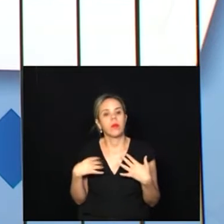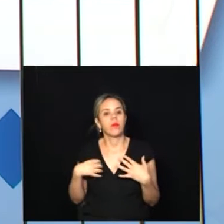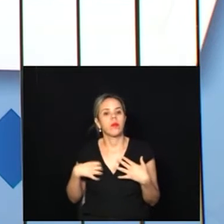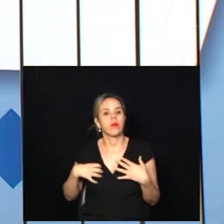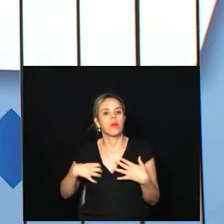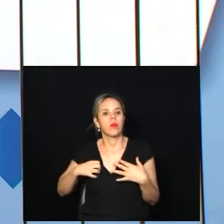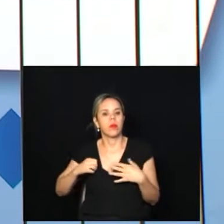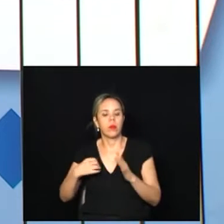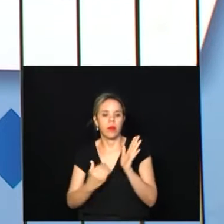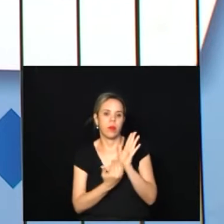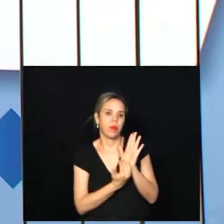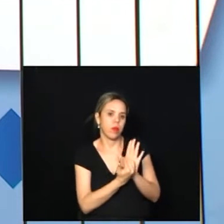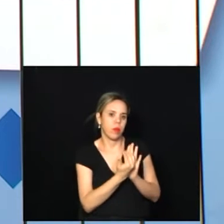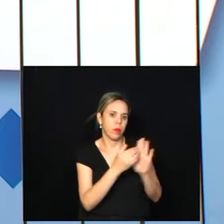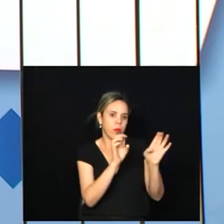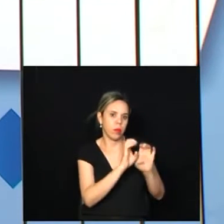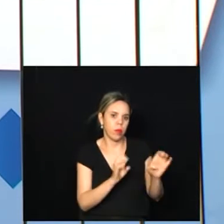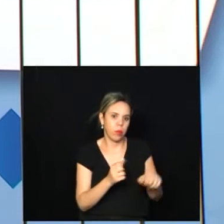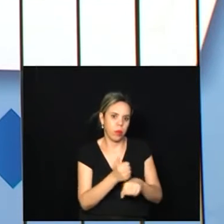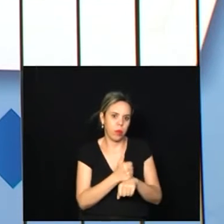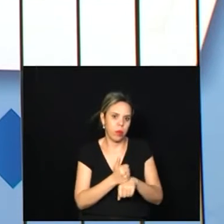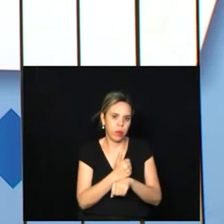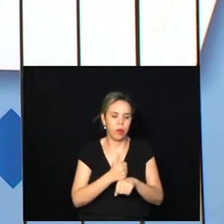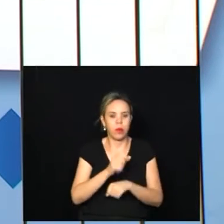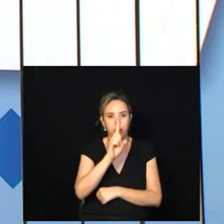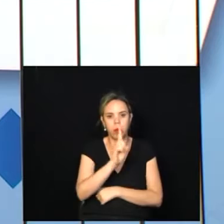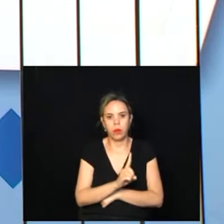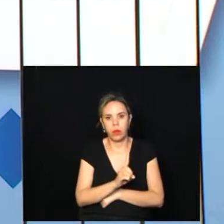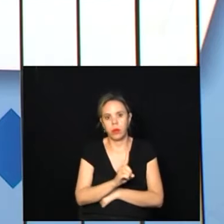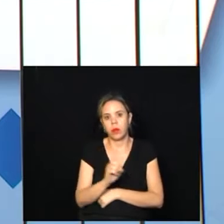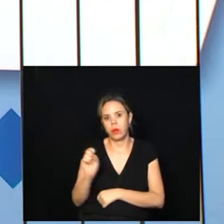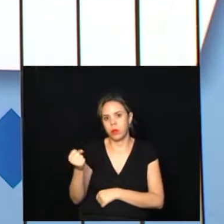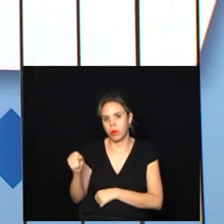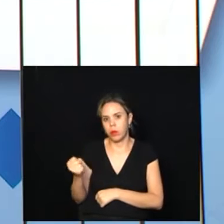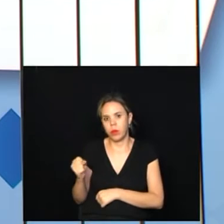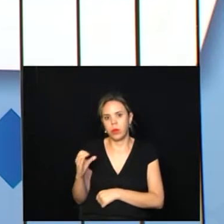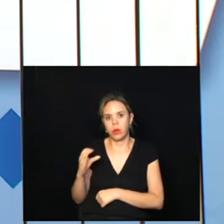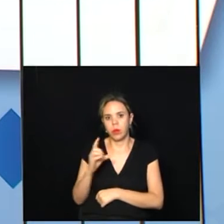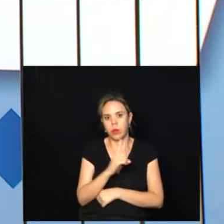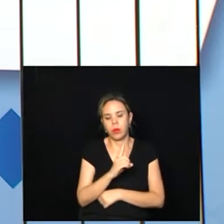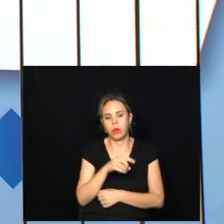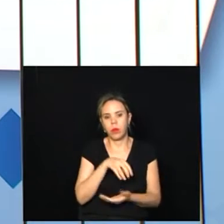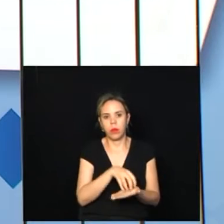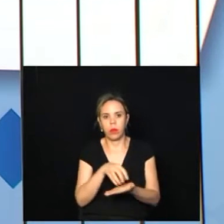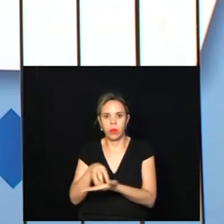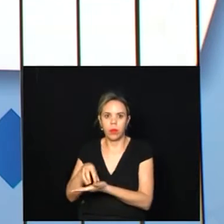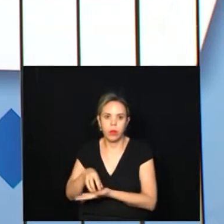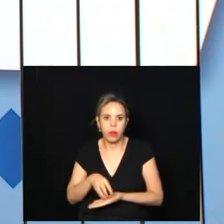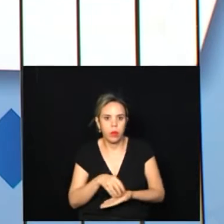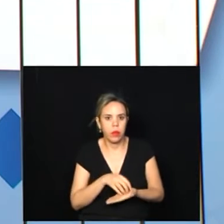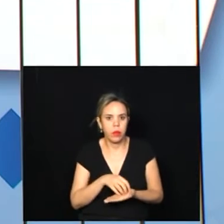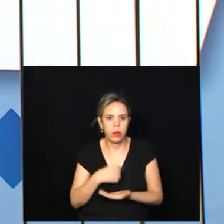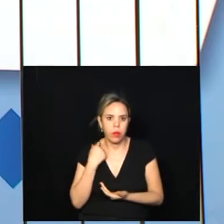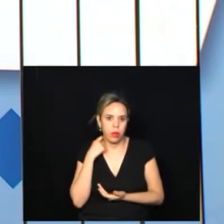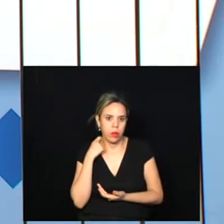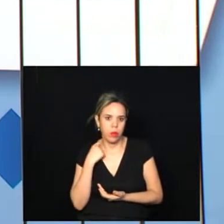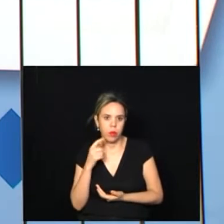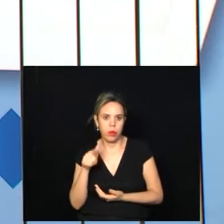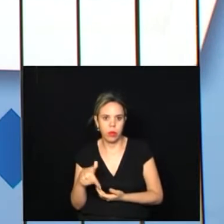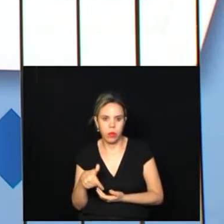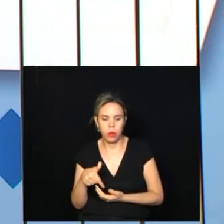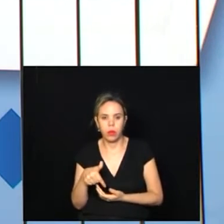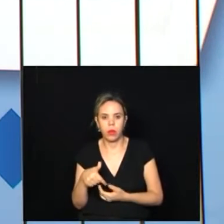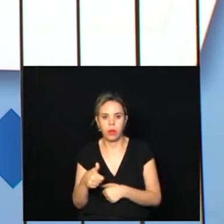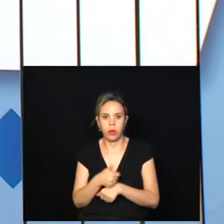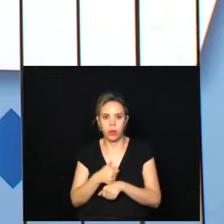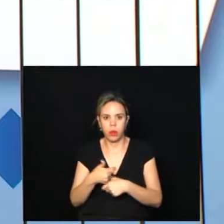que acrescenta a estrutura de um cargo de diretor e 8 de coordenadores departamentais, assim como 17